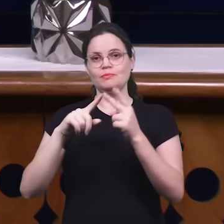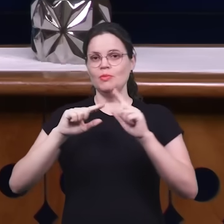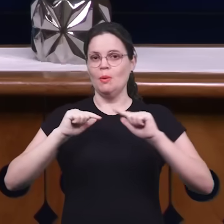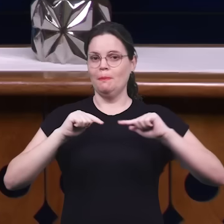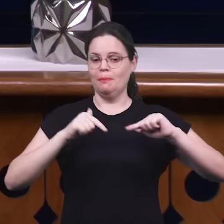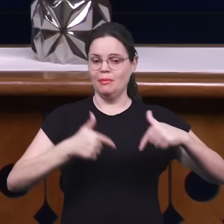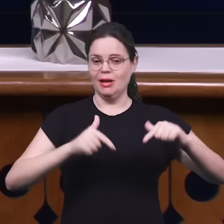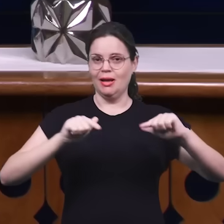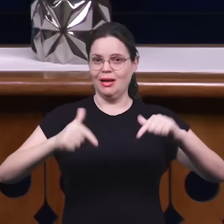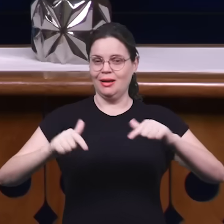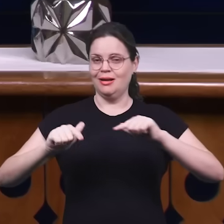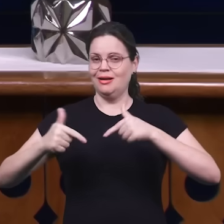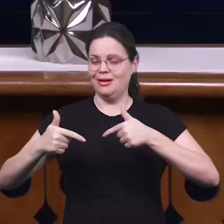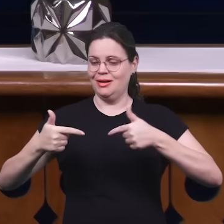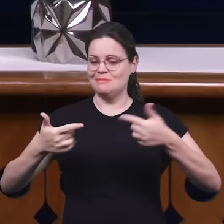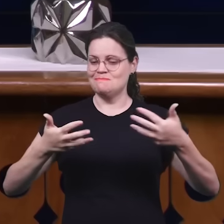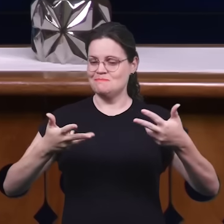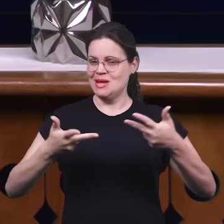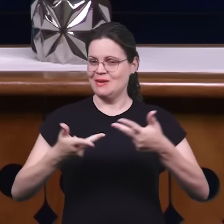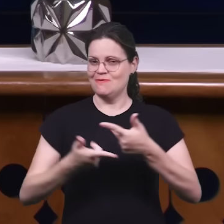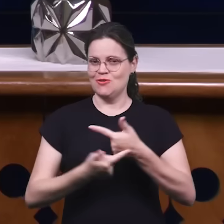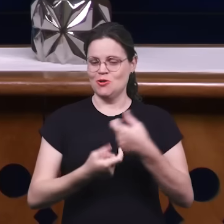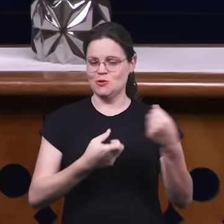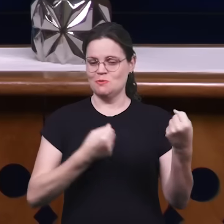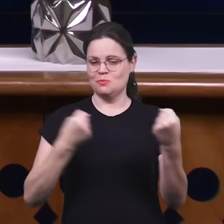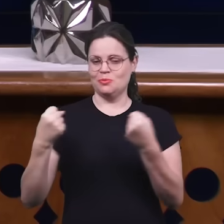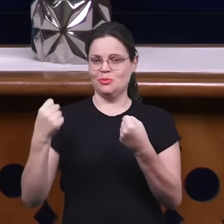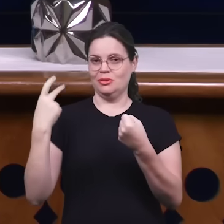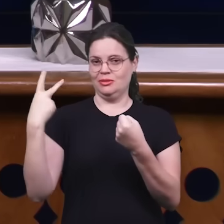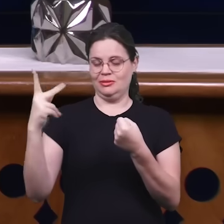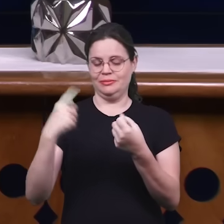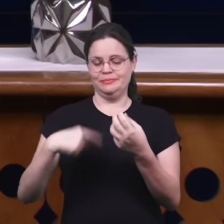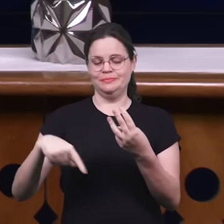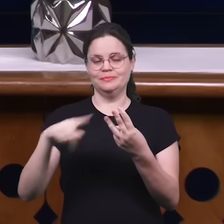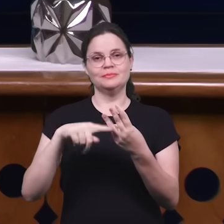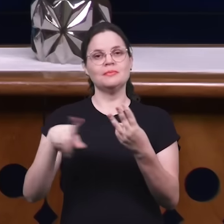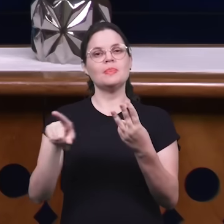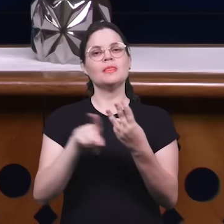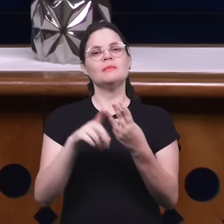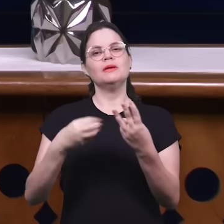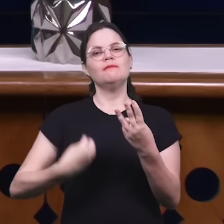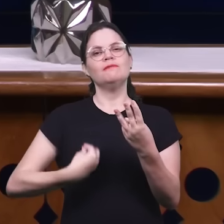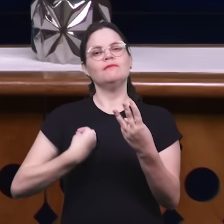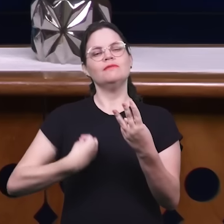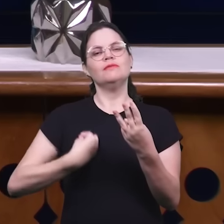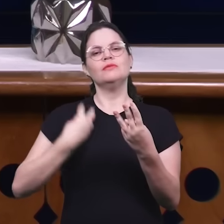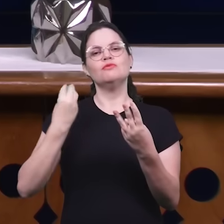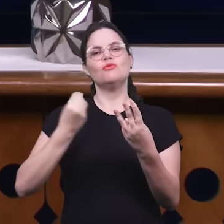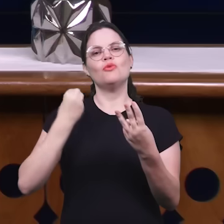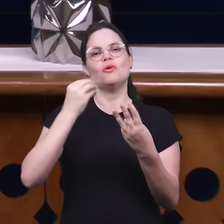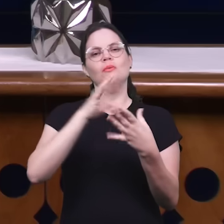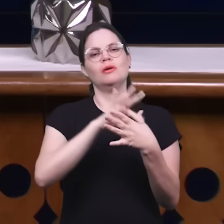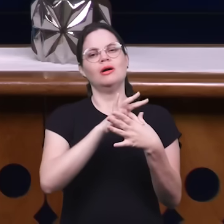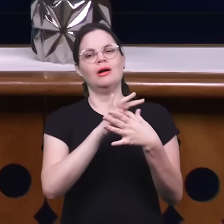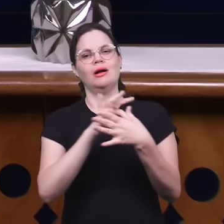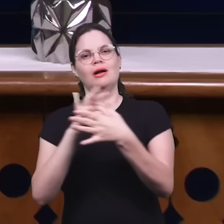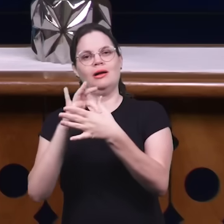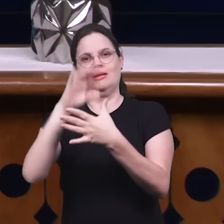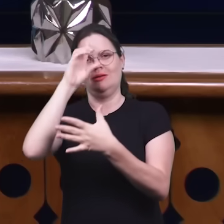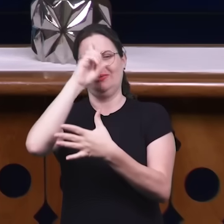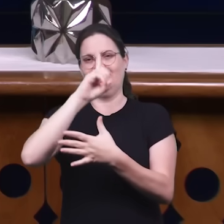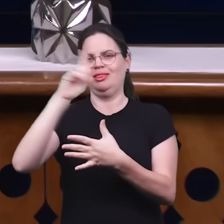realiza a sua grande obra e a viver a condução de um Deus